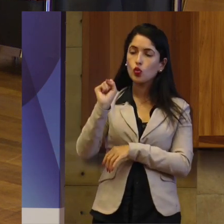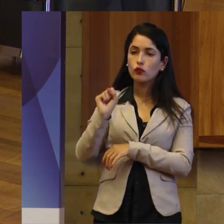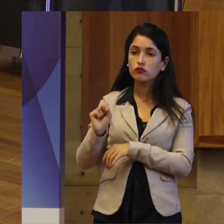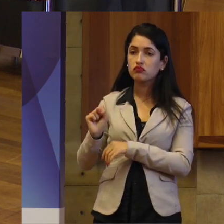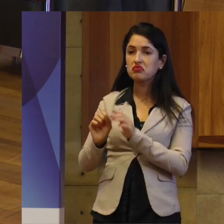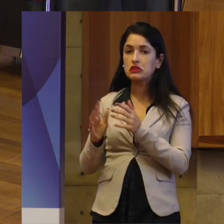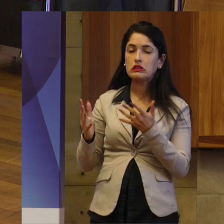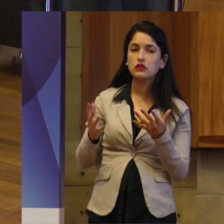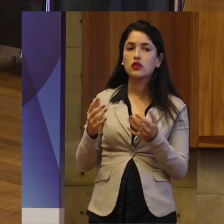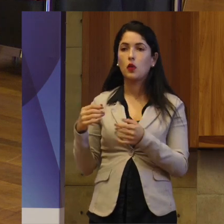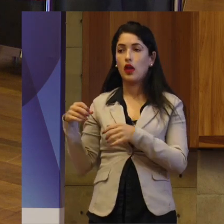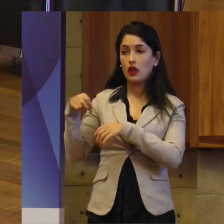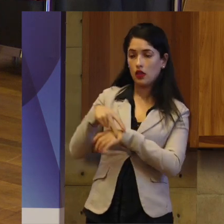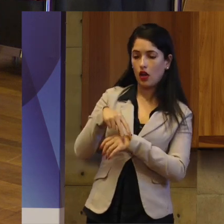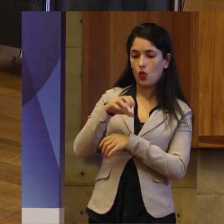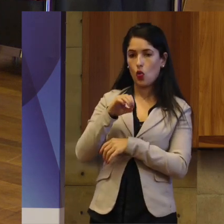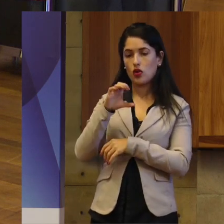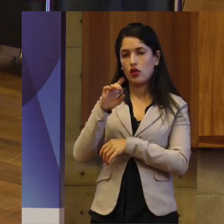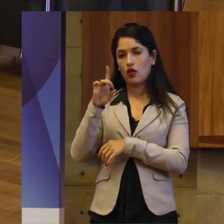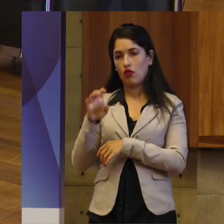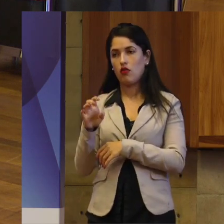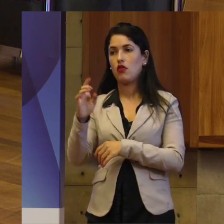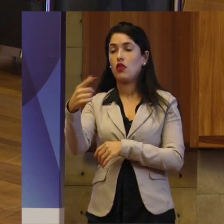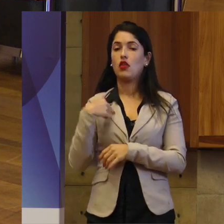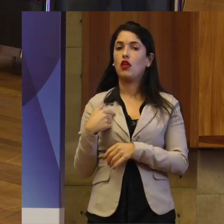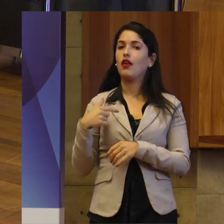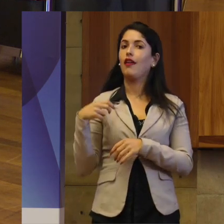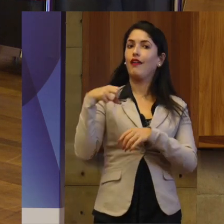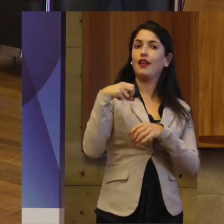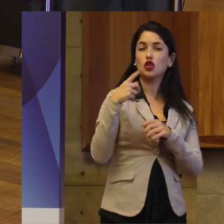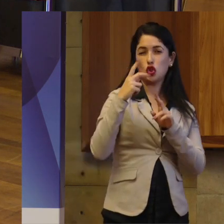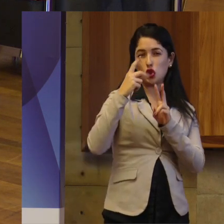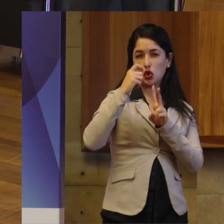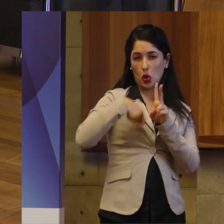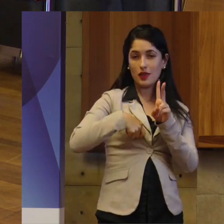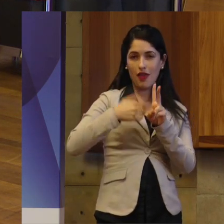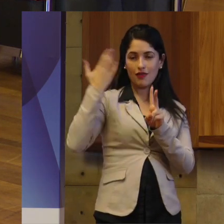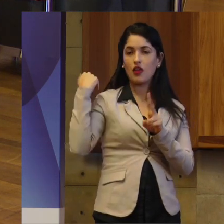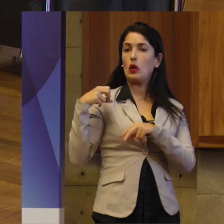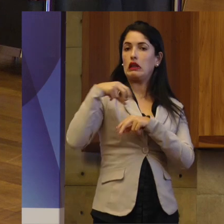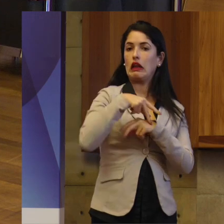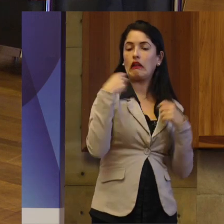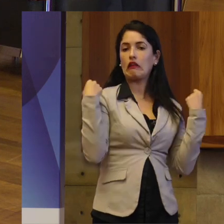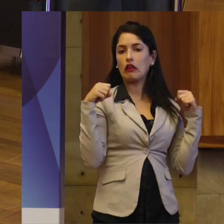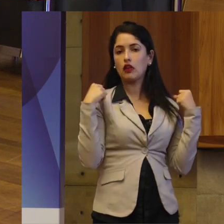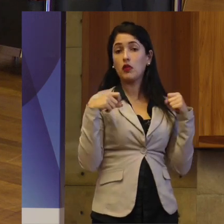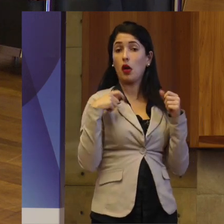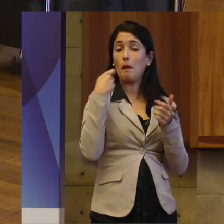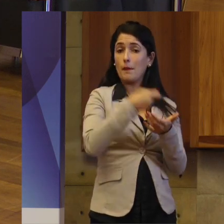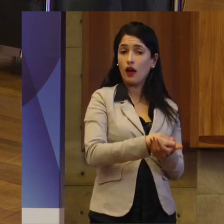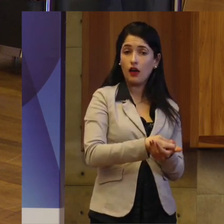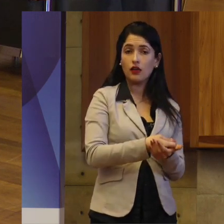OCDE é igual, como agora há 2 meses eu entrei na academia Malharte, né? Então eu pago uma mensalidade